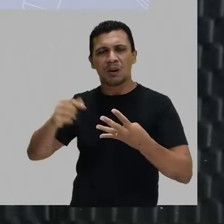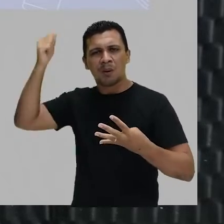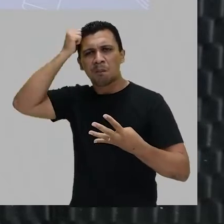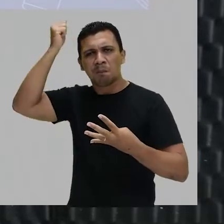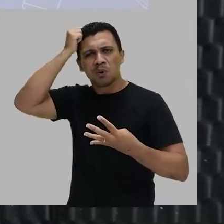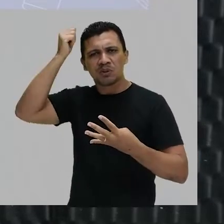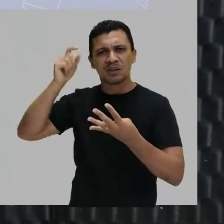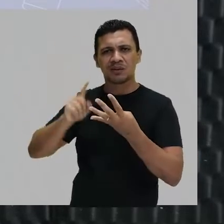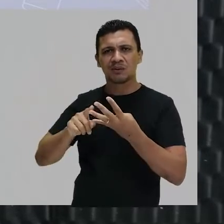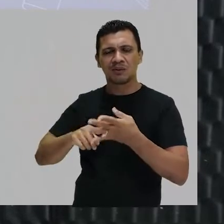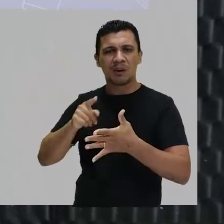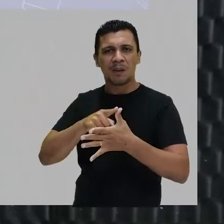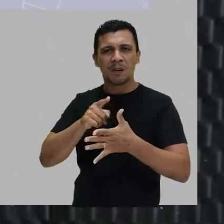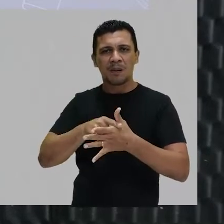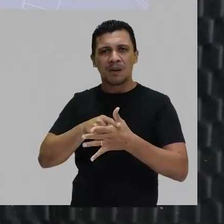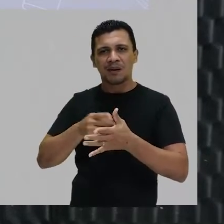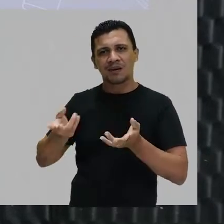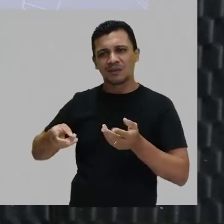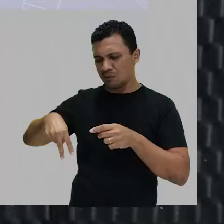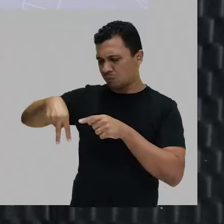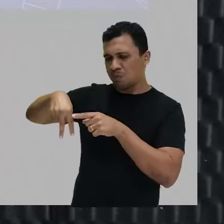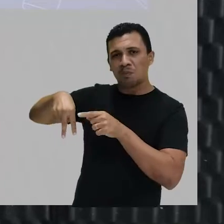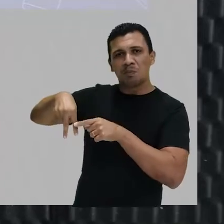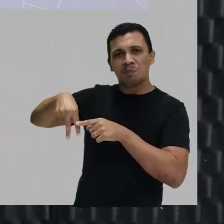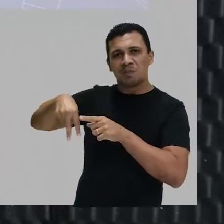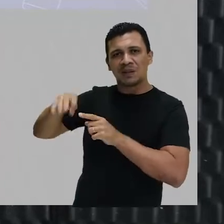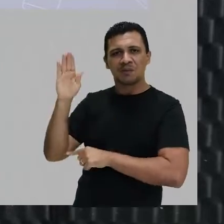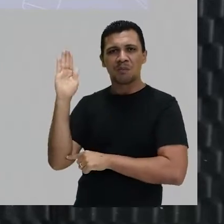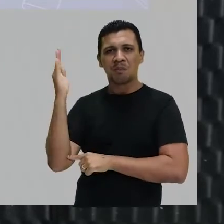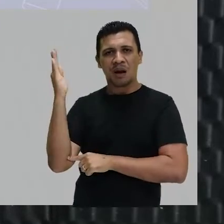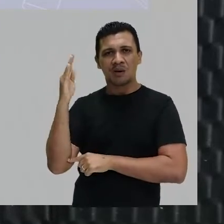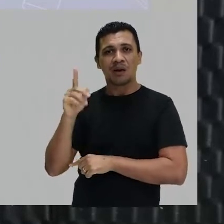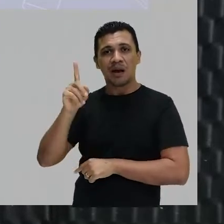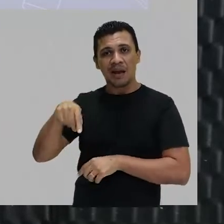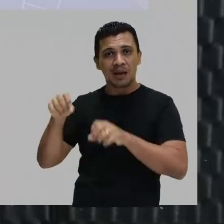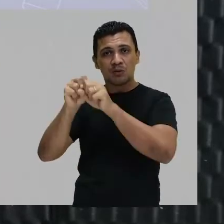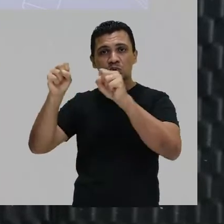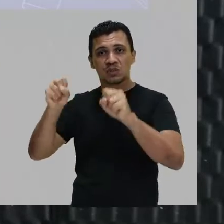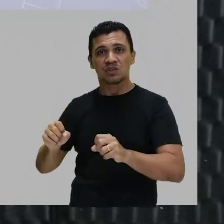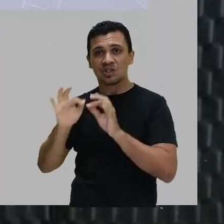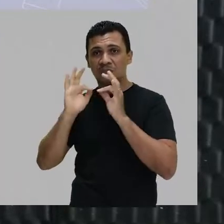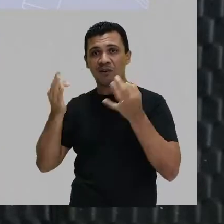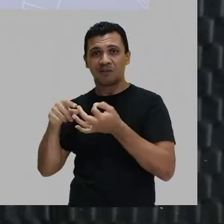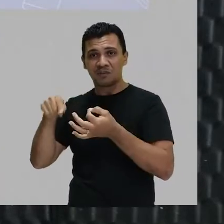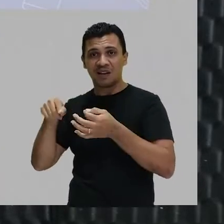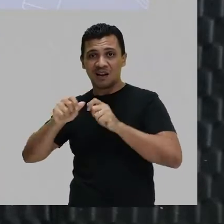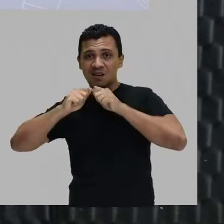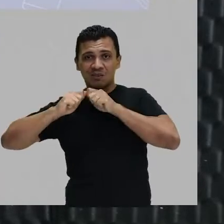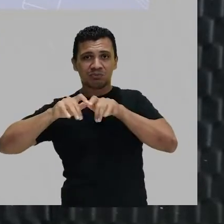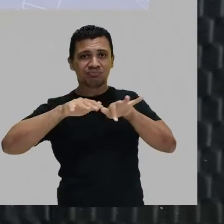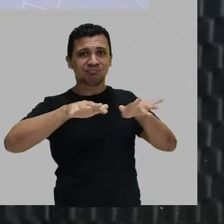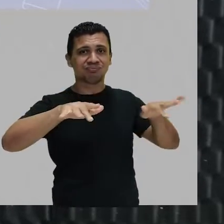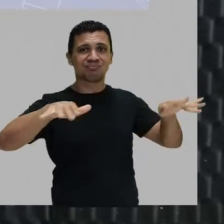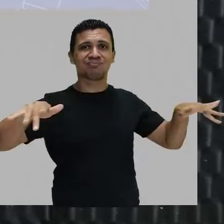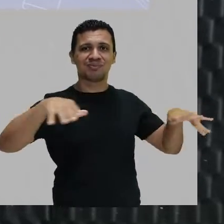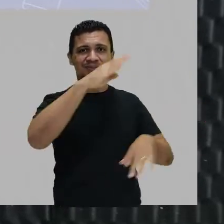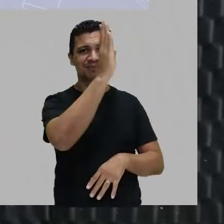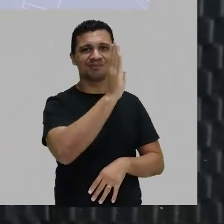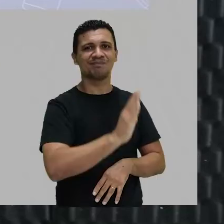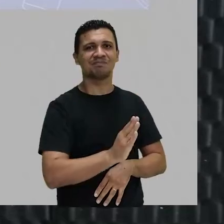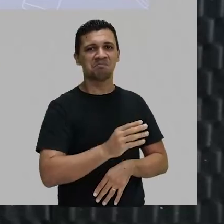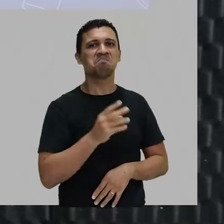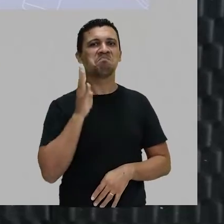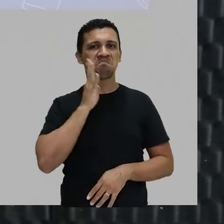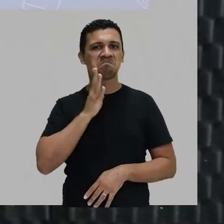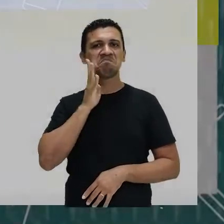diferenciados, perna de pau, isso tudo num sistema familiar de teatro que vai se espalhando pelo Brasil todo. É um negócio fabuloso e vale muito a